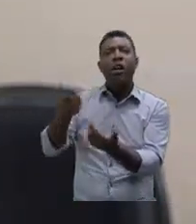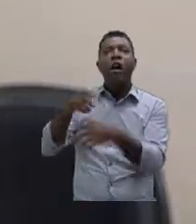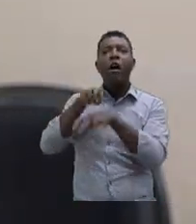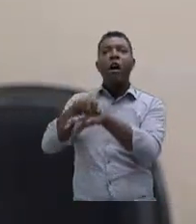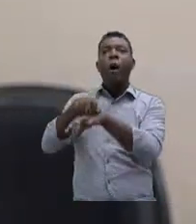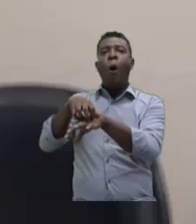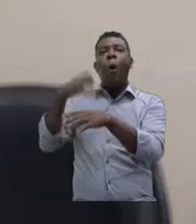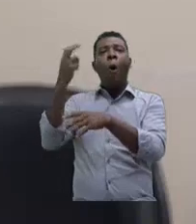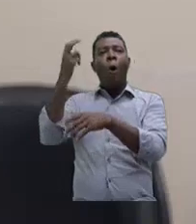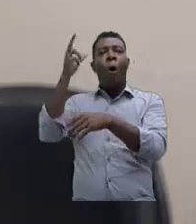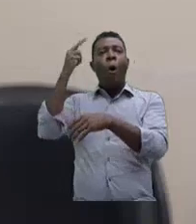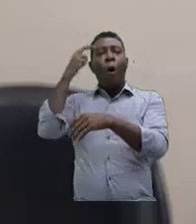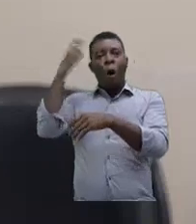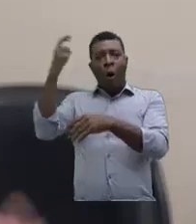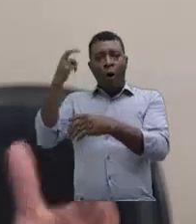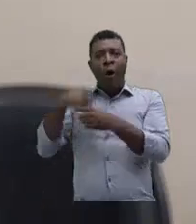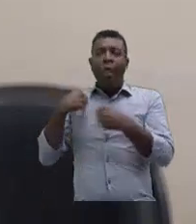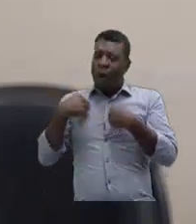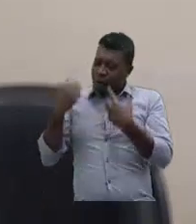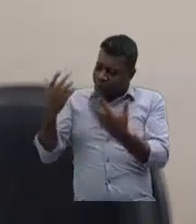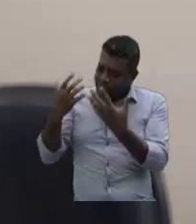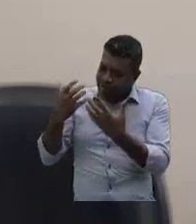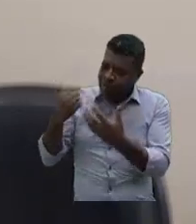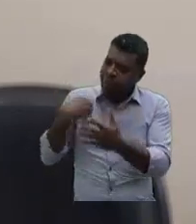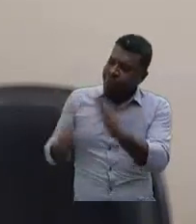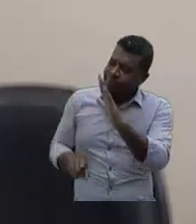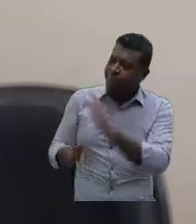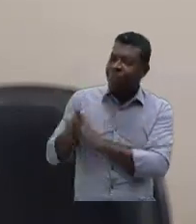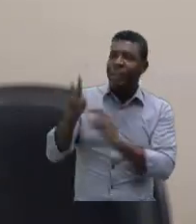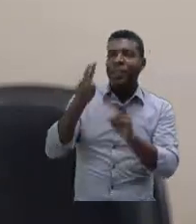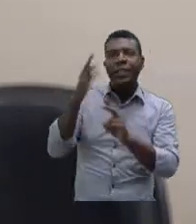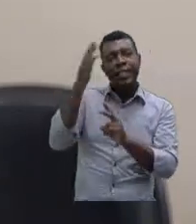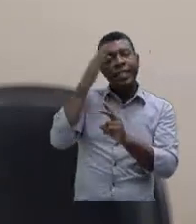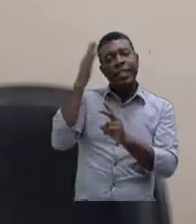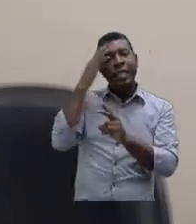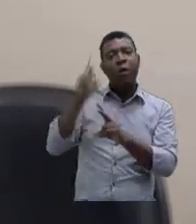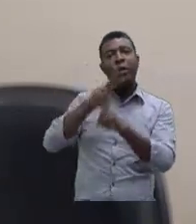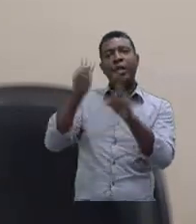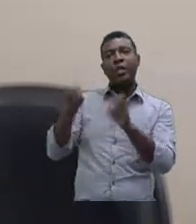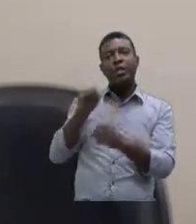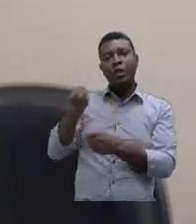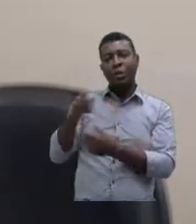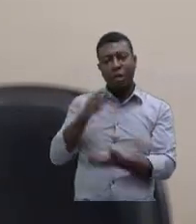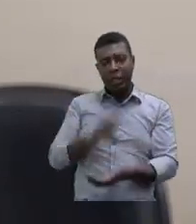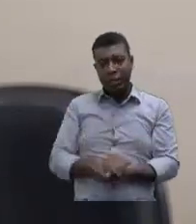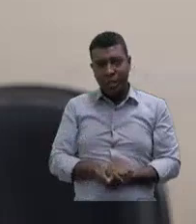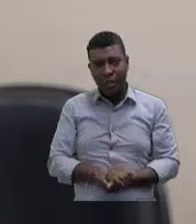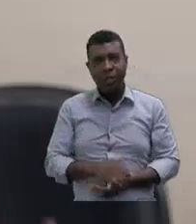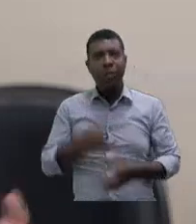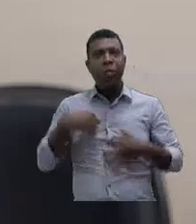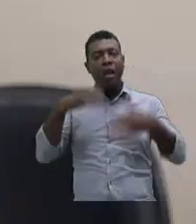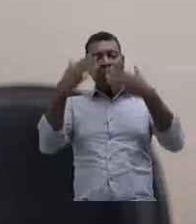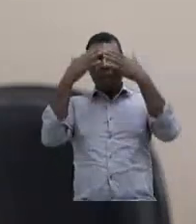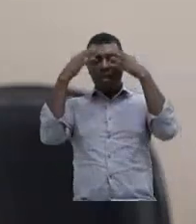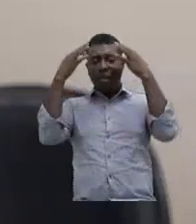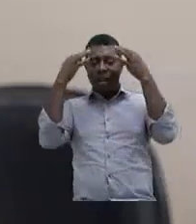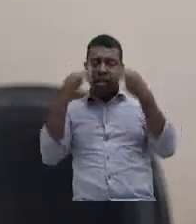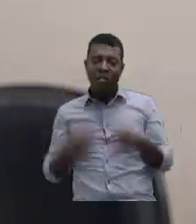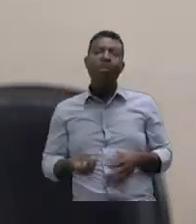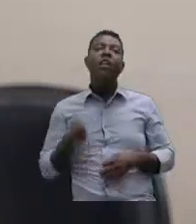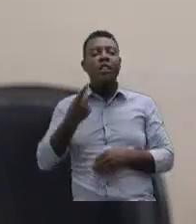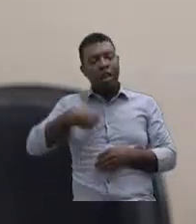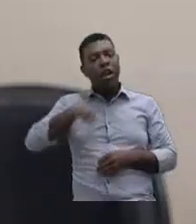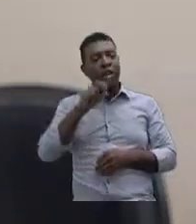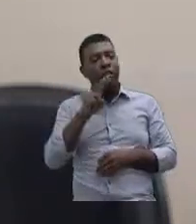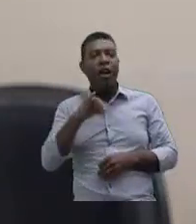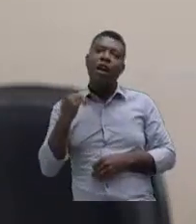de Santa Luzia. Então, gostaria saber essa questão e tenho certeza que vamos conseguir aí